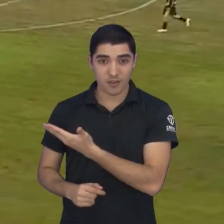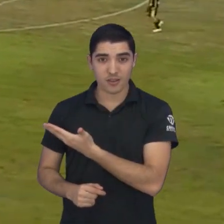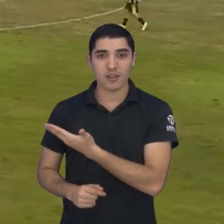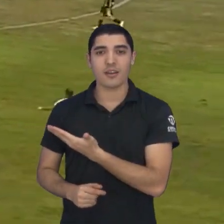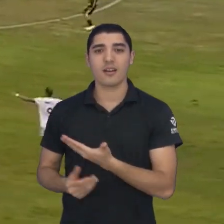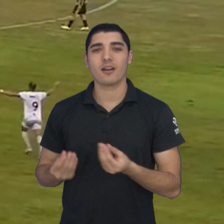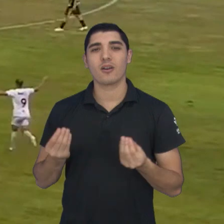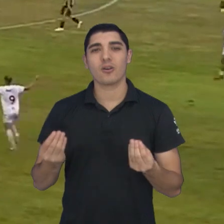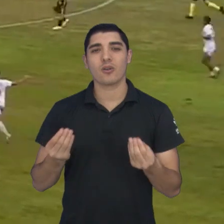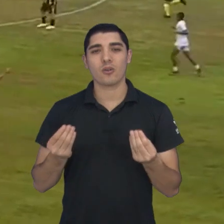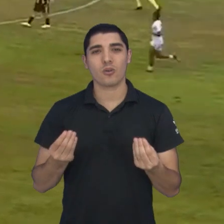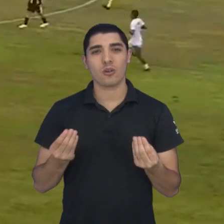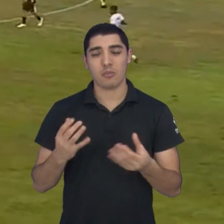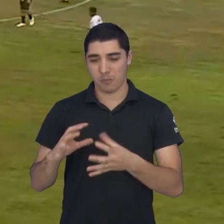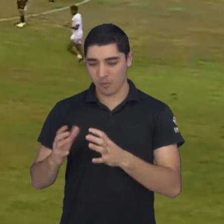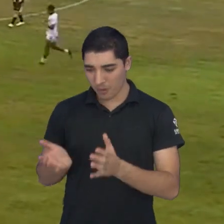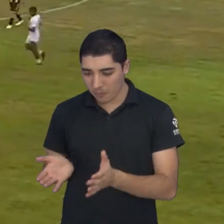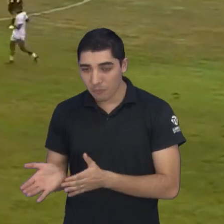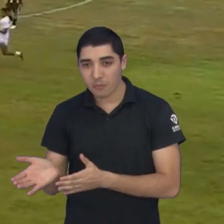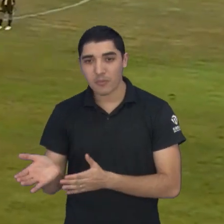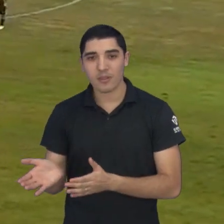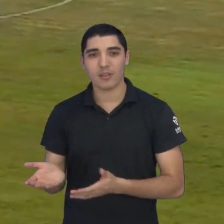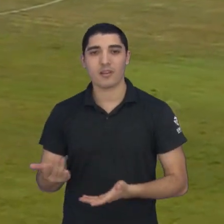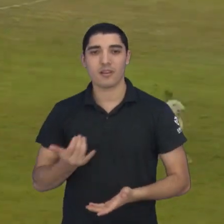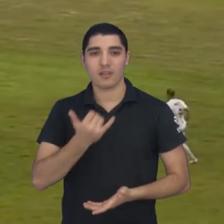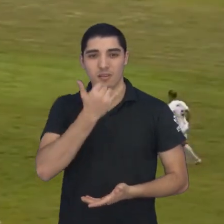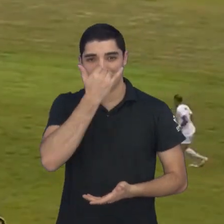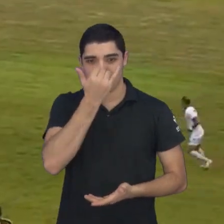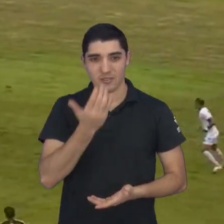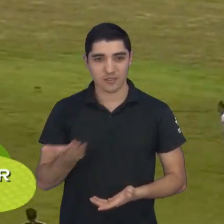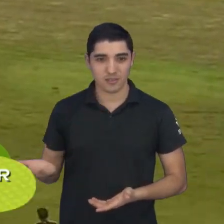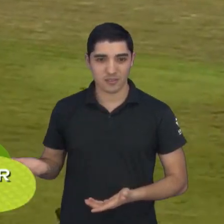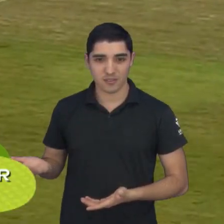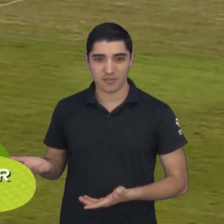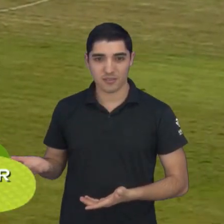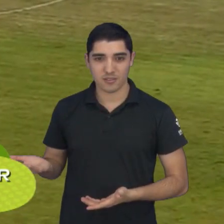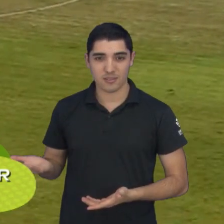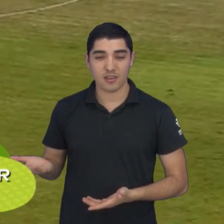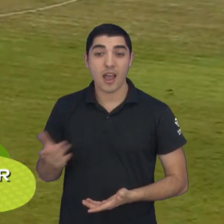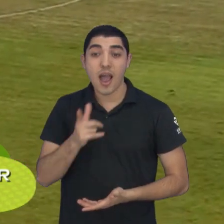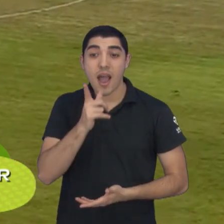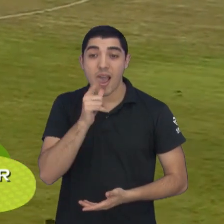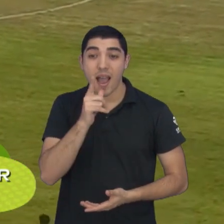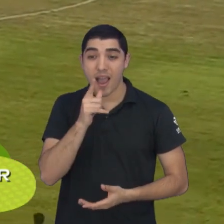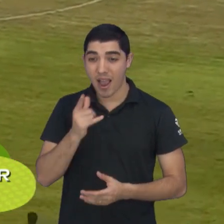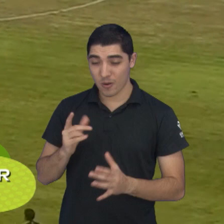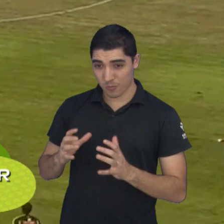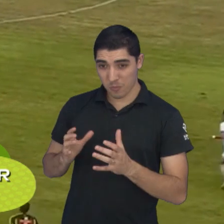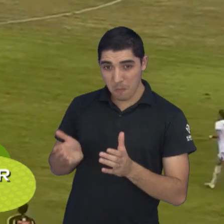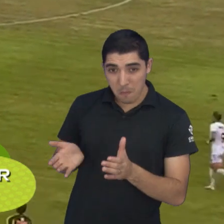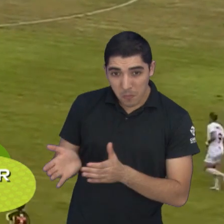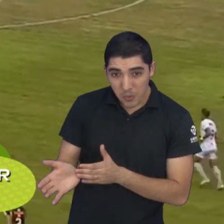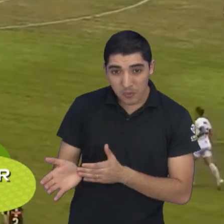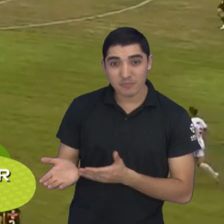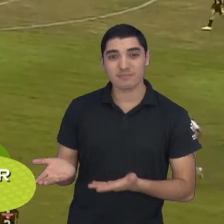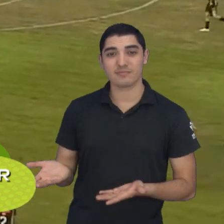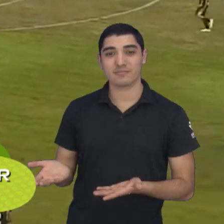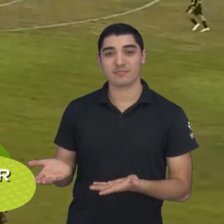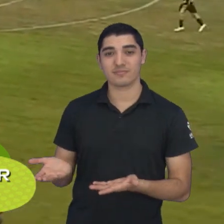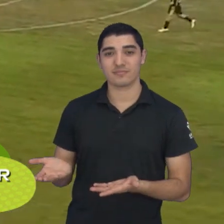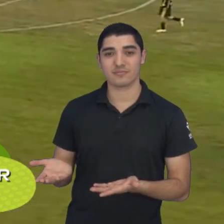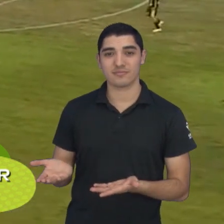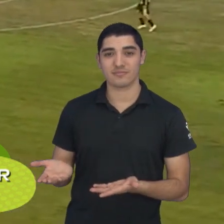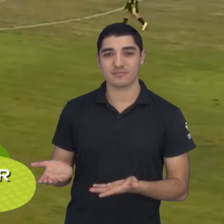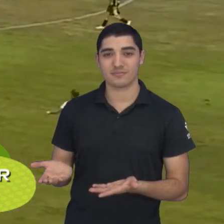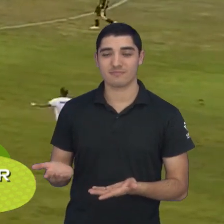bola parou da Poa E aí rapaz ó o que aconteceu ó lá a bola parou na possa o Kauan dominou fez a finta